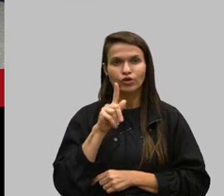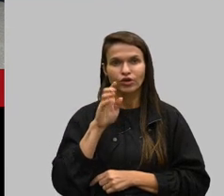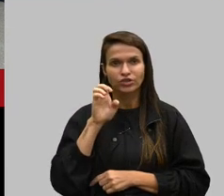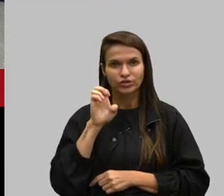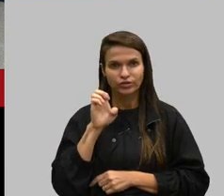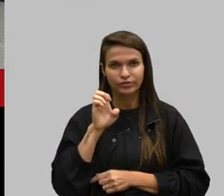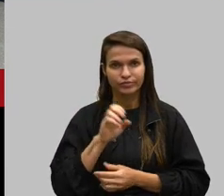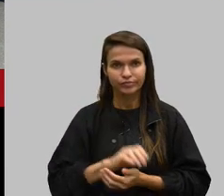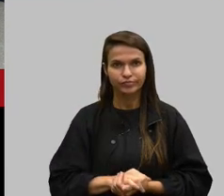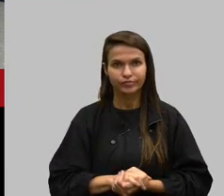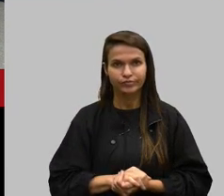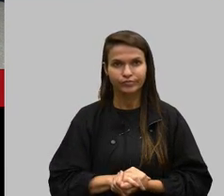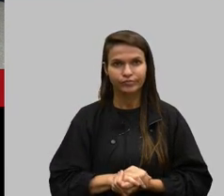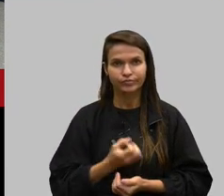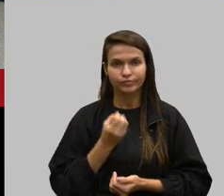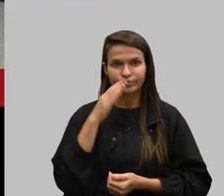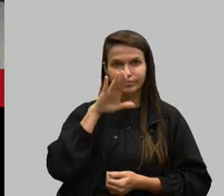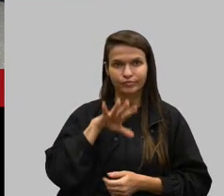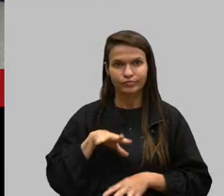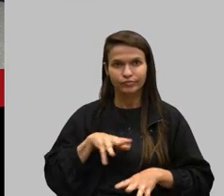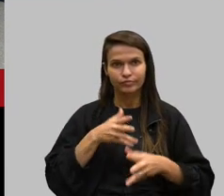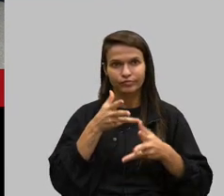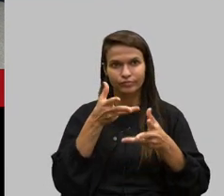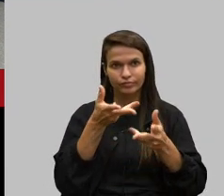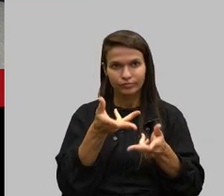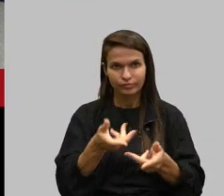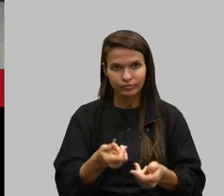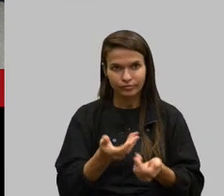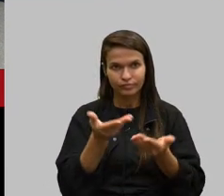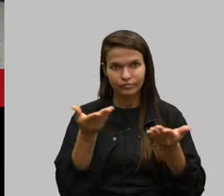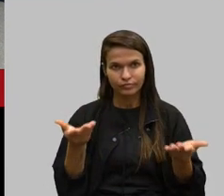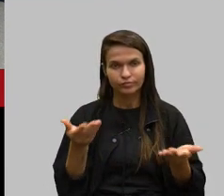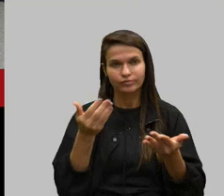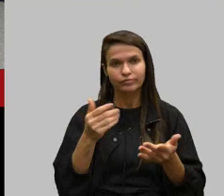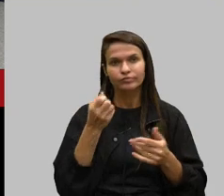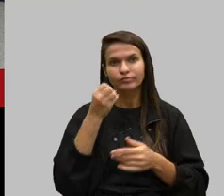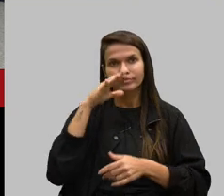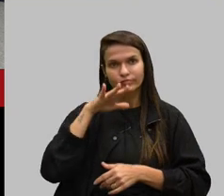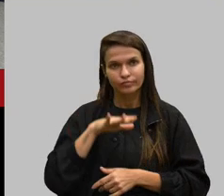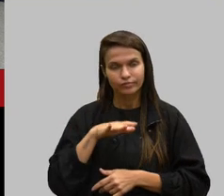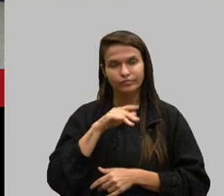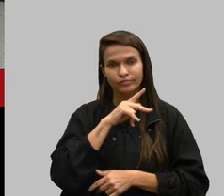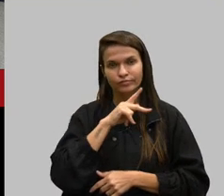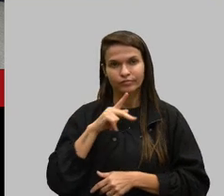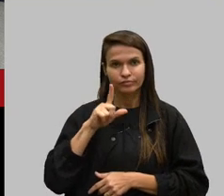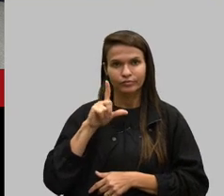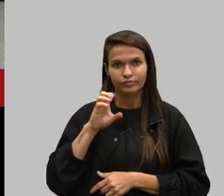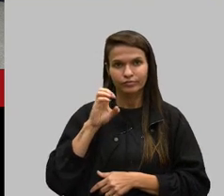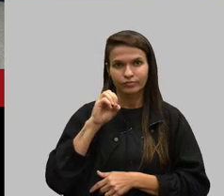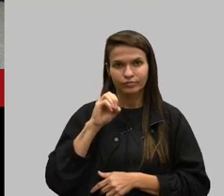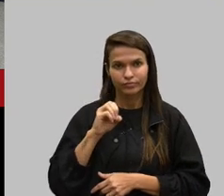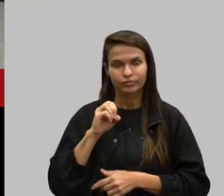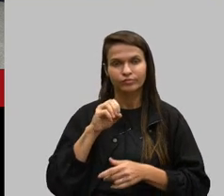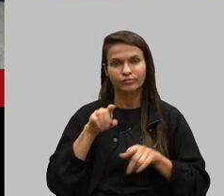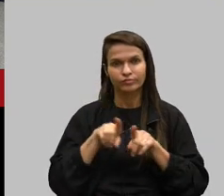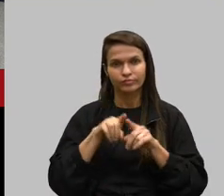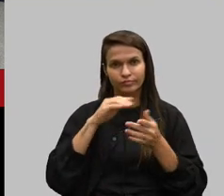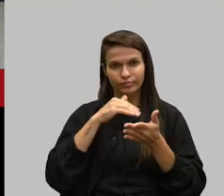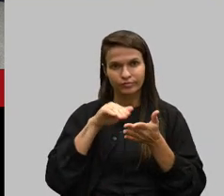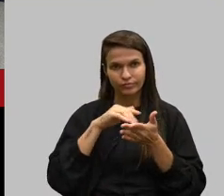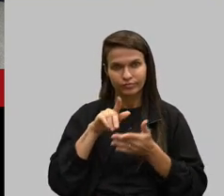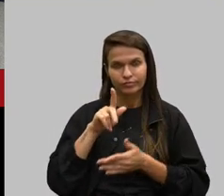eh Boa tarde a todos boa tarde ao presidente leonídio aos secretários Gustavo